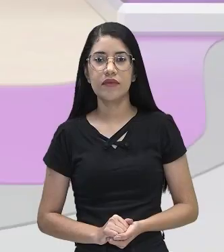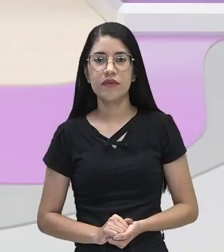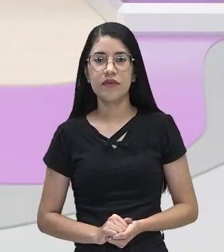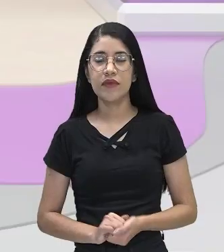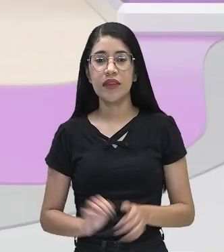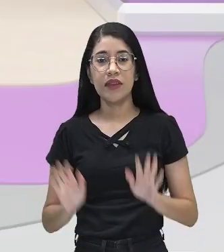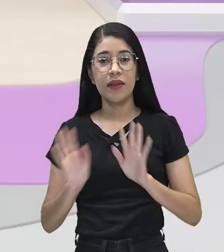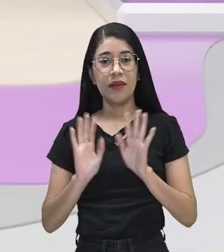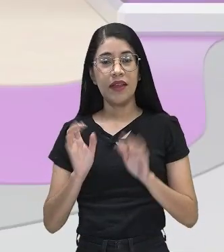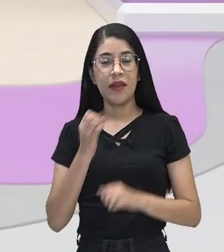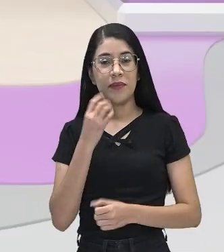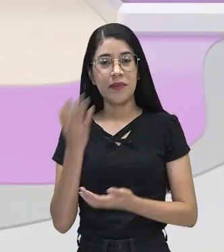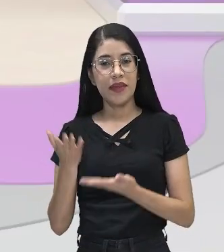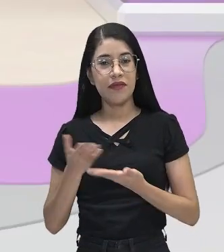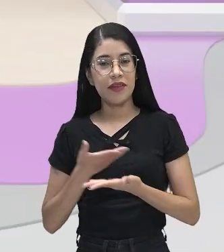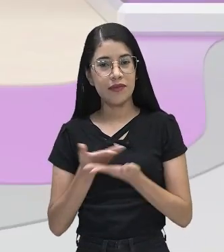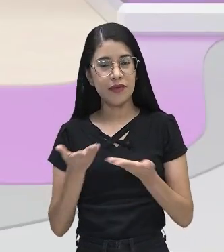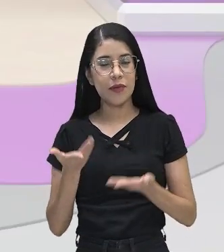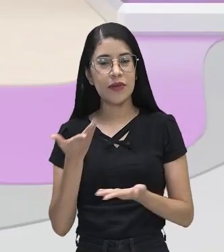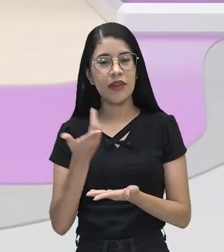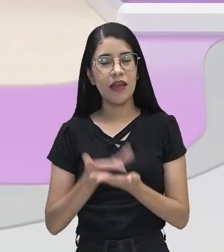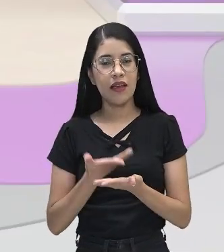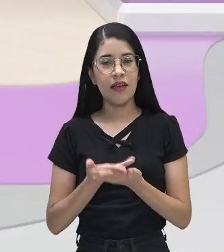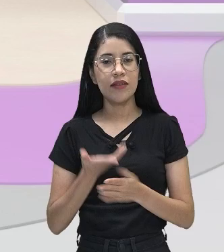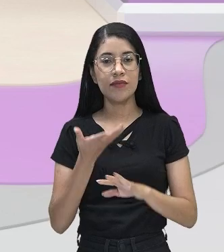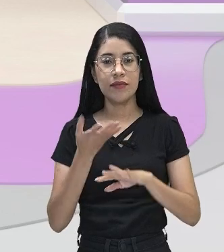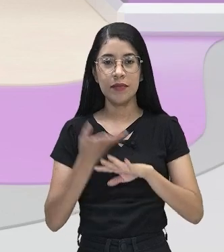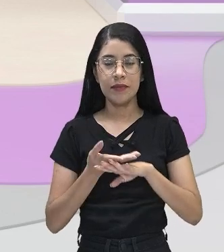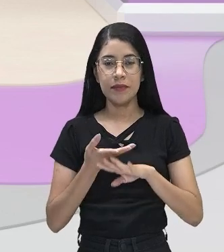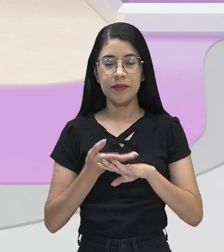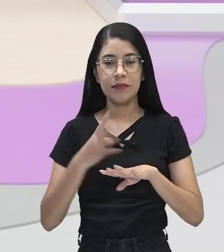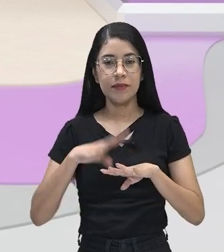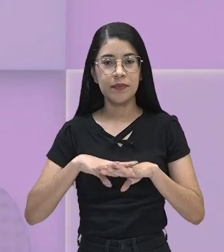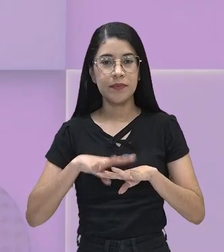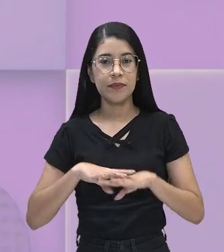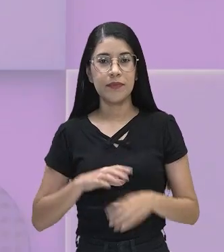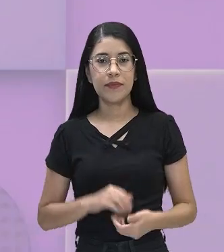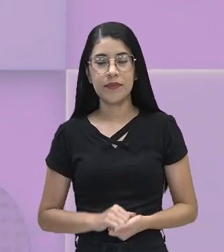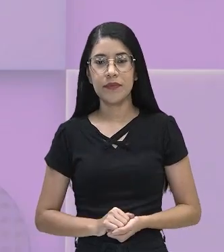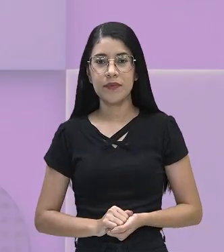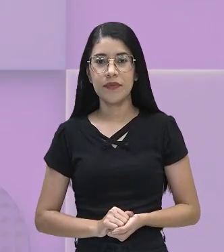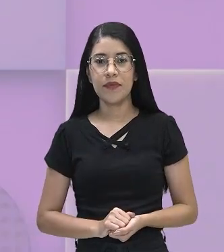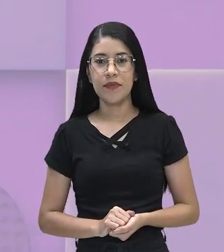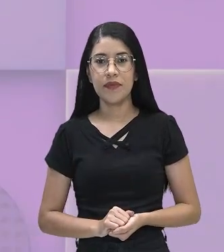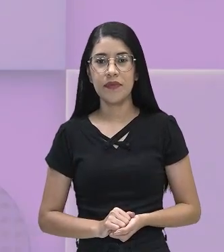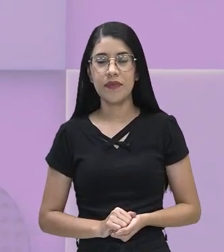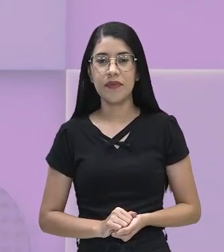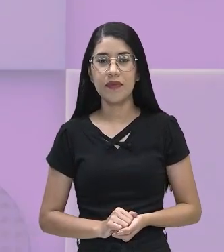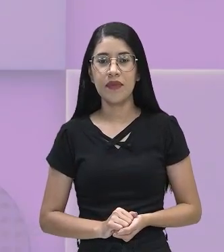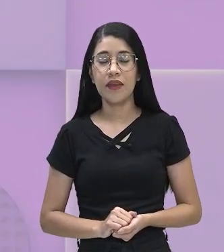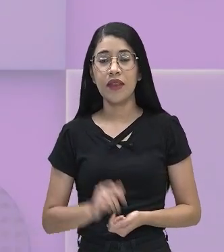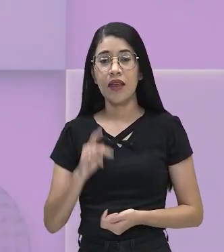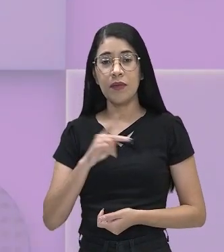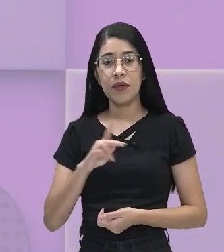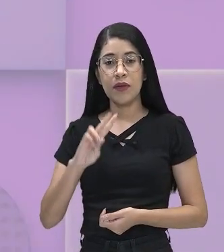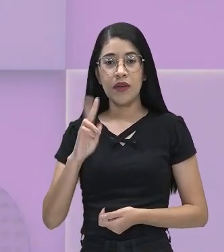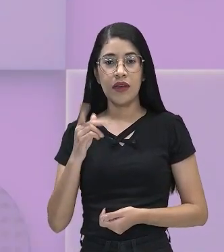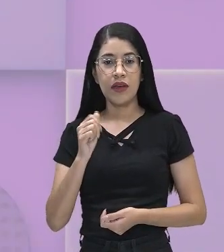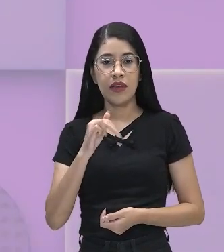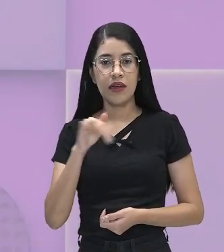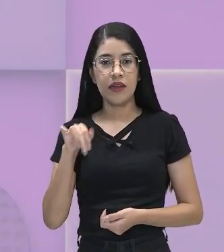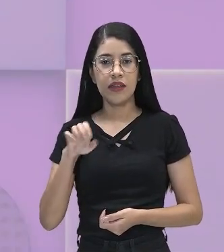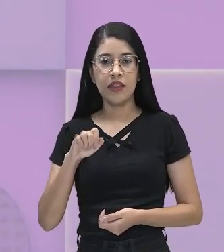Olá, sejam todos bem-vindos a mais uma aula de matemática. Eu sou o professor Aniel Santos, professor